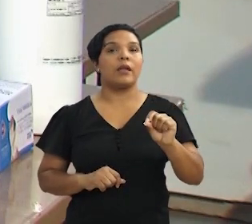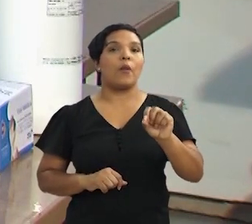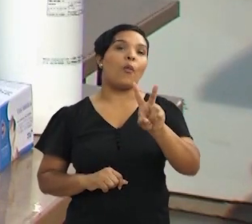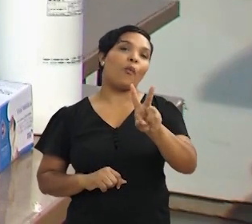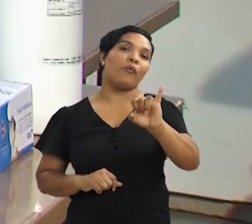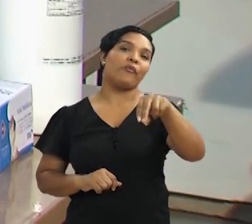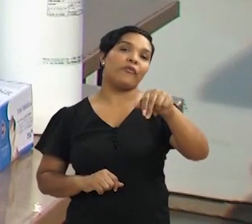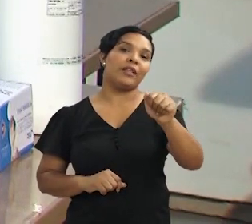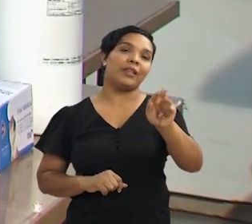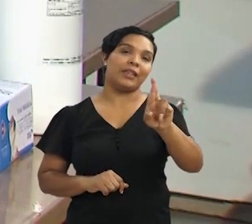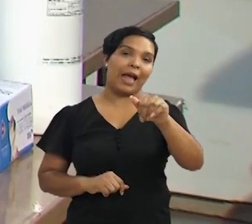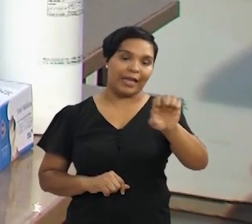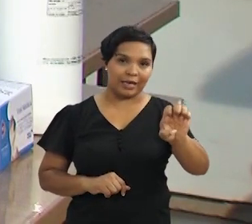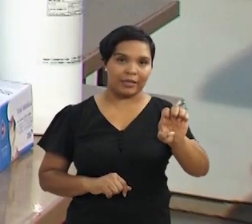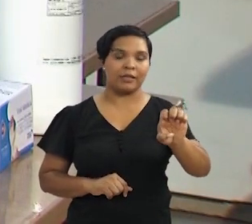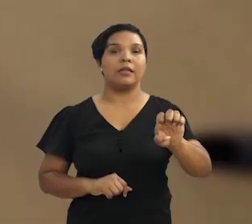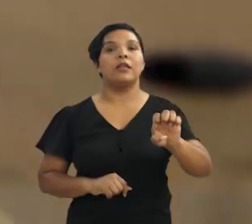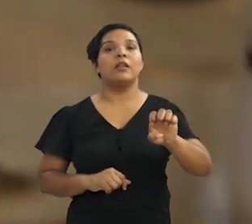que no caso é o vinagre,